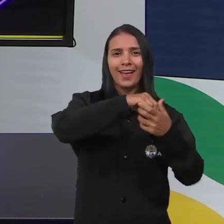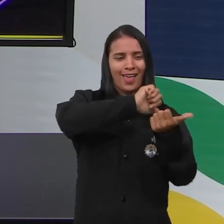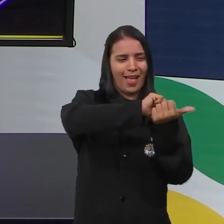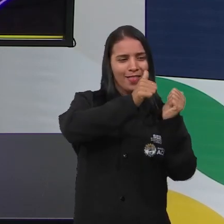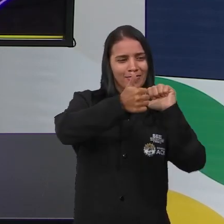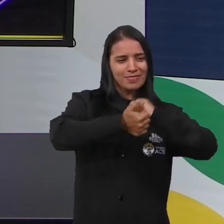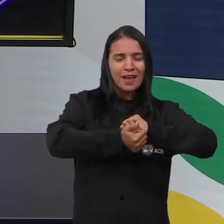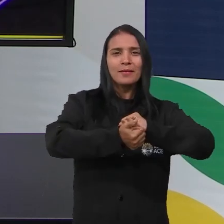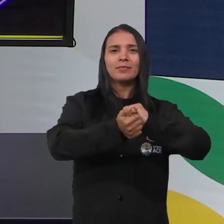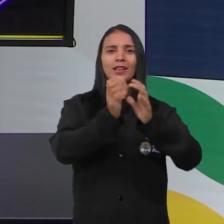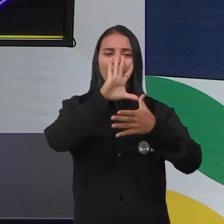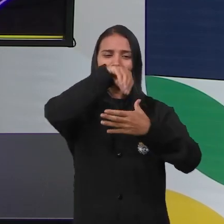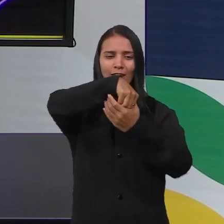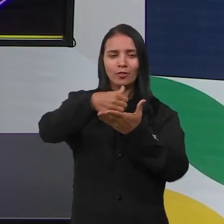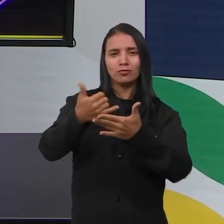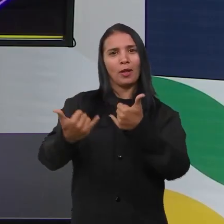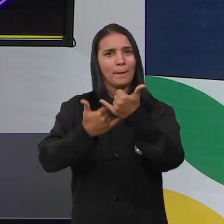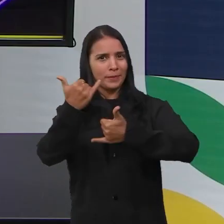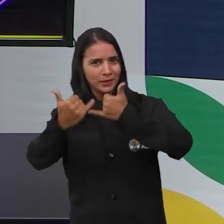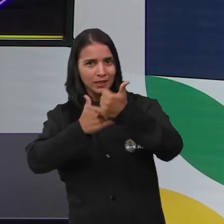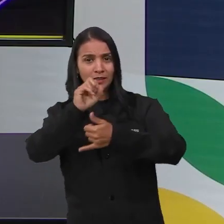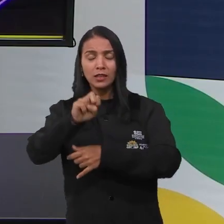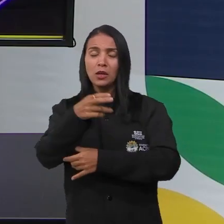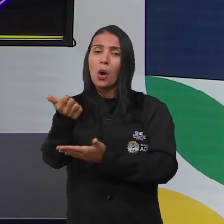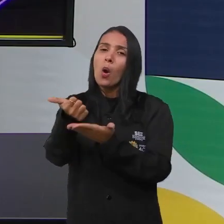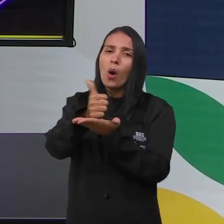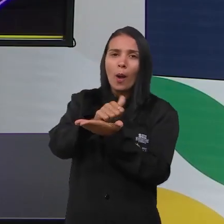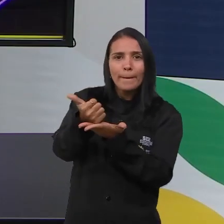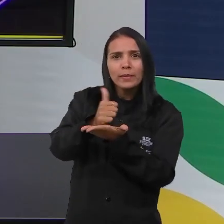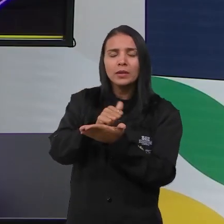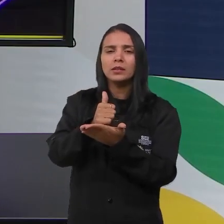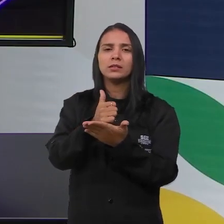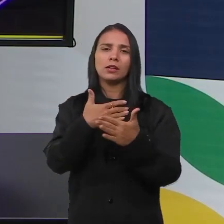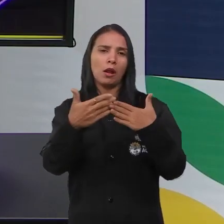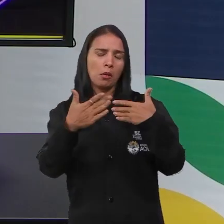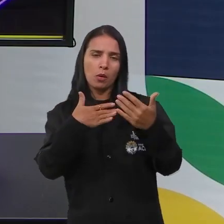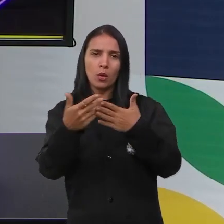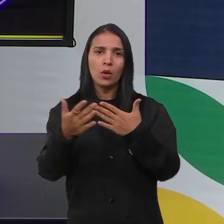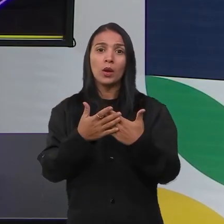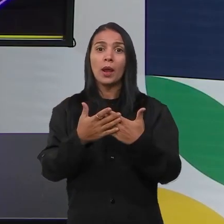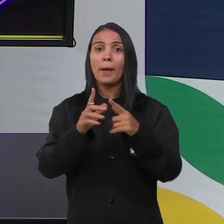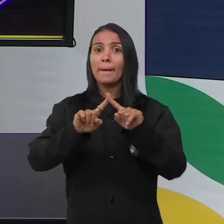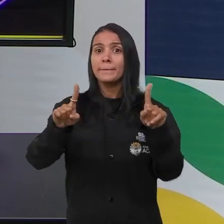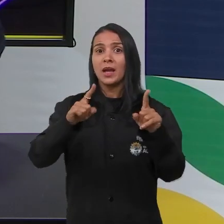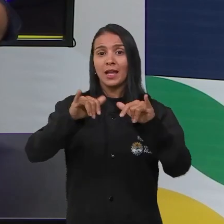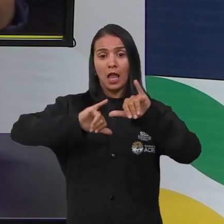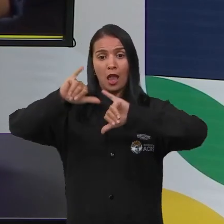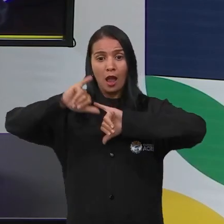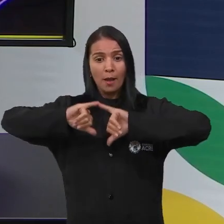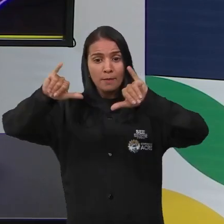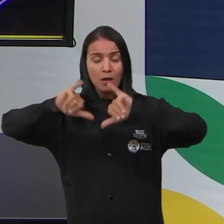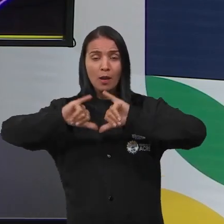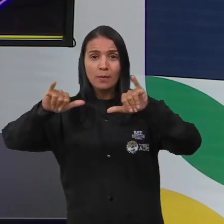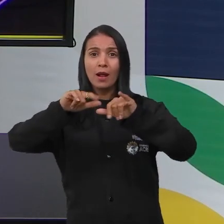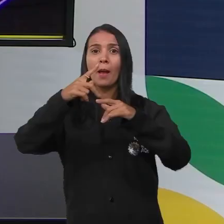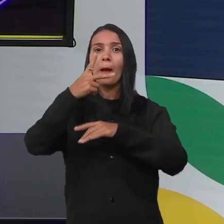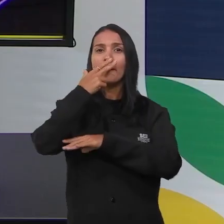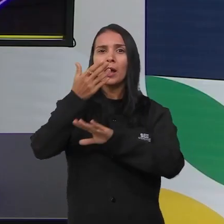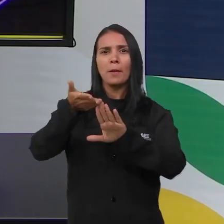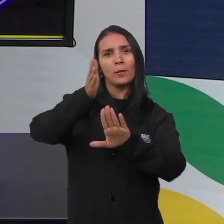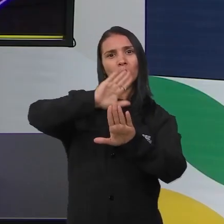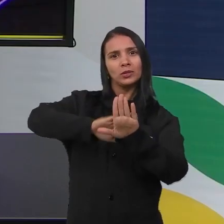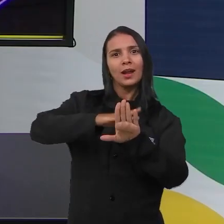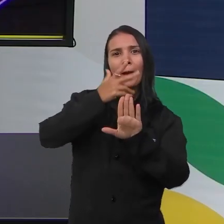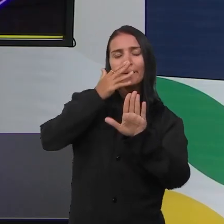forma um pouco mais lúdica, diferente, e aí o game é o instrumento, é o mecanismo, e a notícia vem como pano de fundo do que